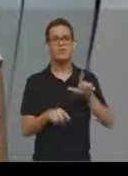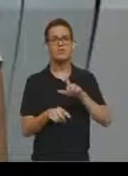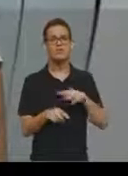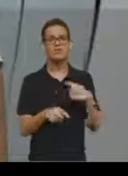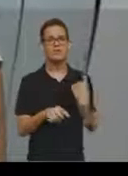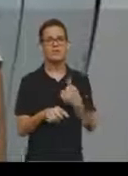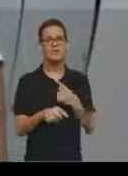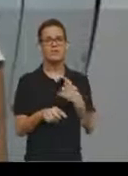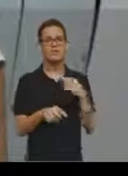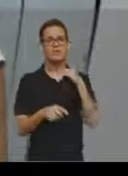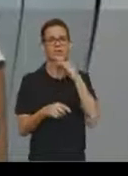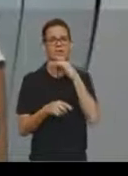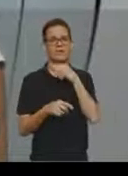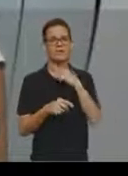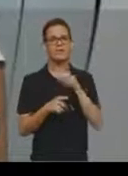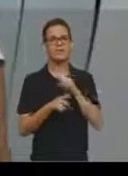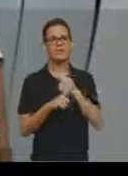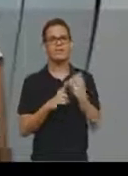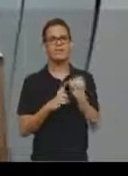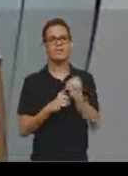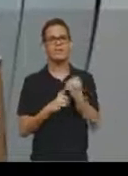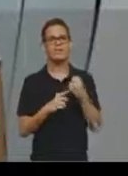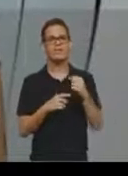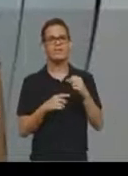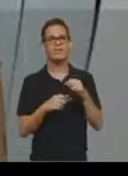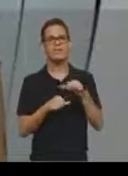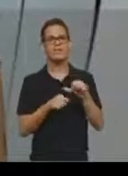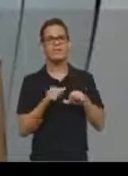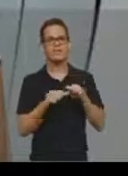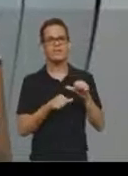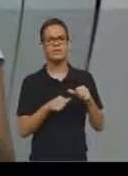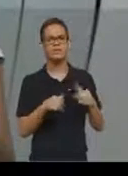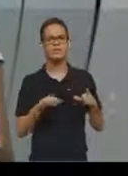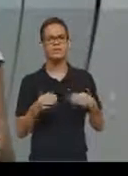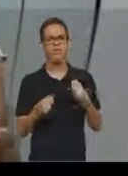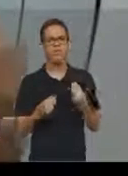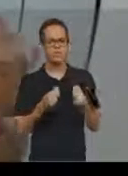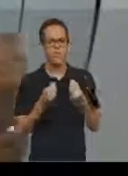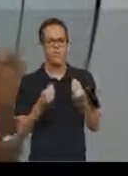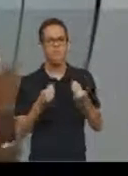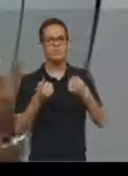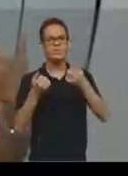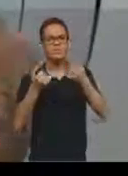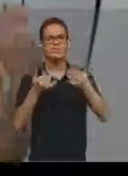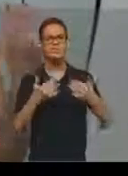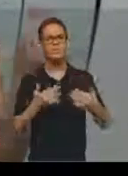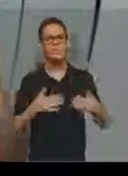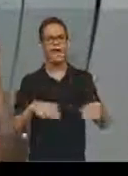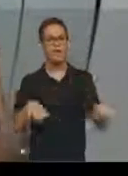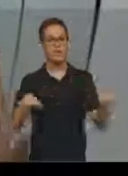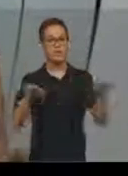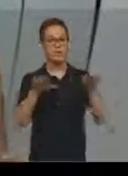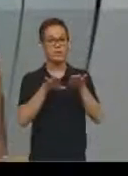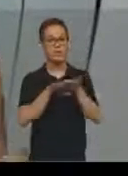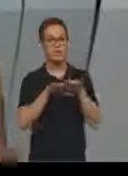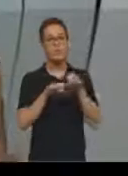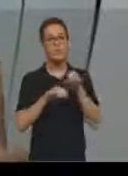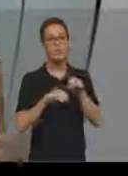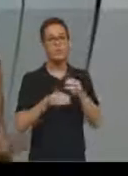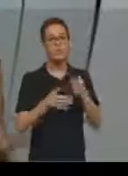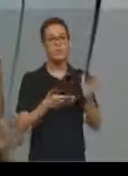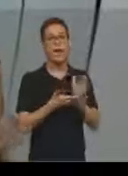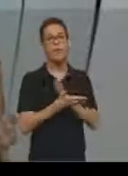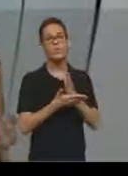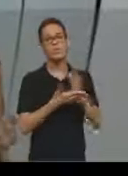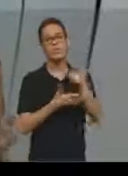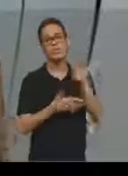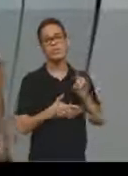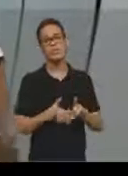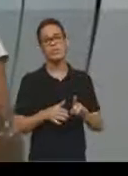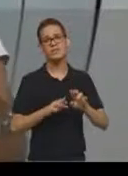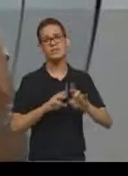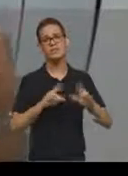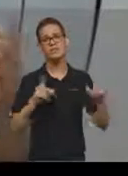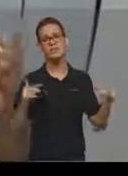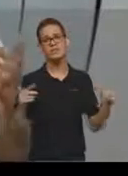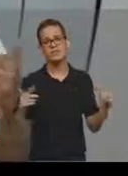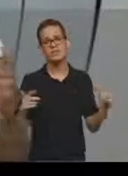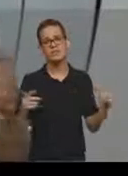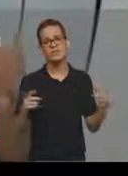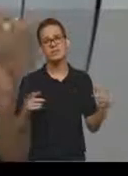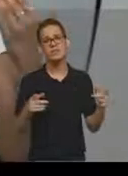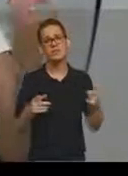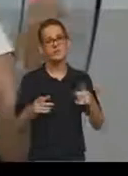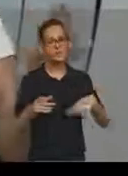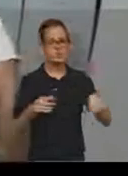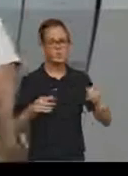desigualdade social, né? Como que a gente fala de igualdade se a gente tem acesso a determinados direitos de maneira diferente? Se a gente tem